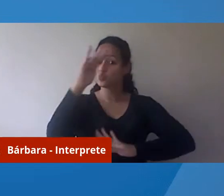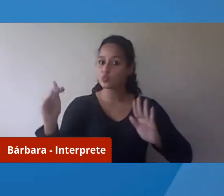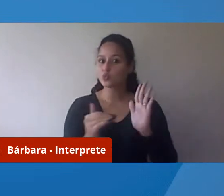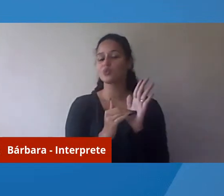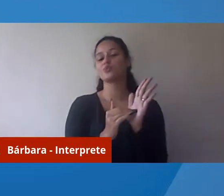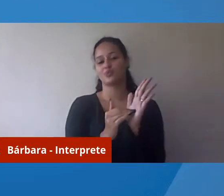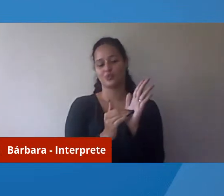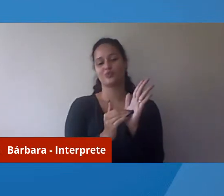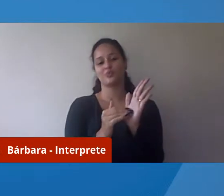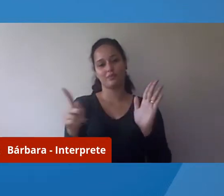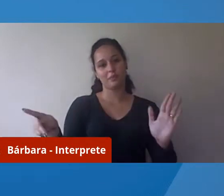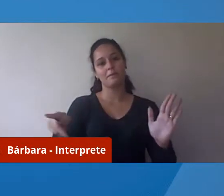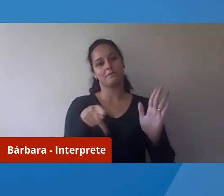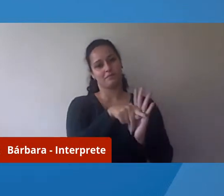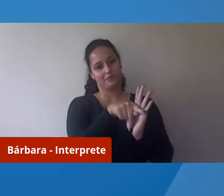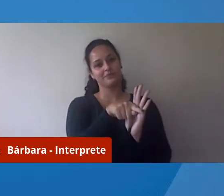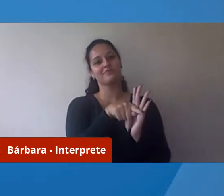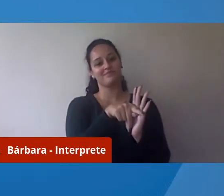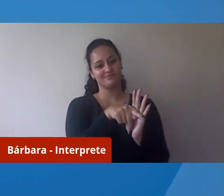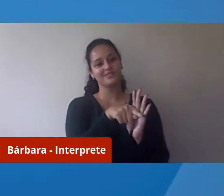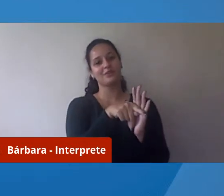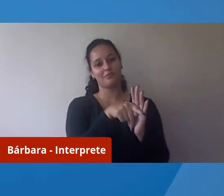faz parte, né, dessa